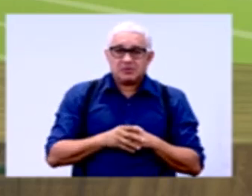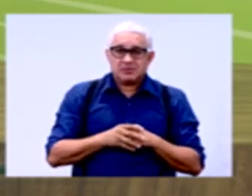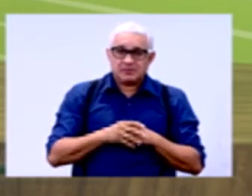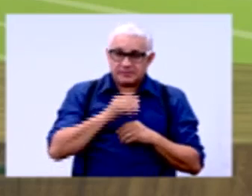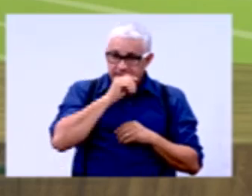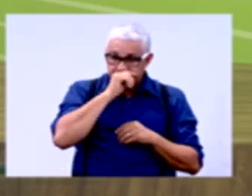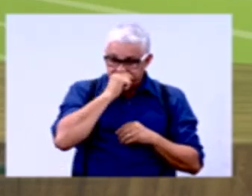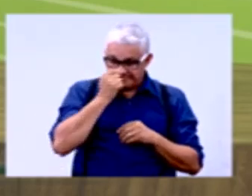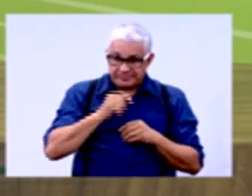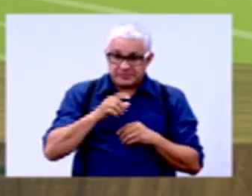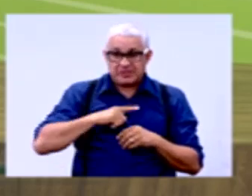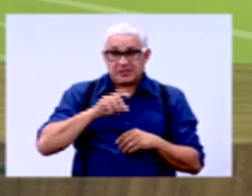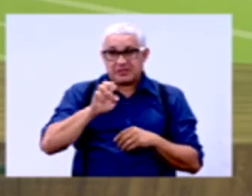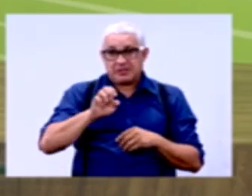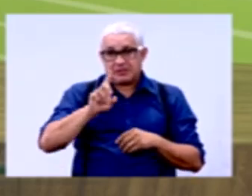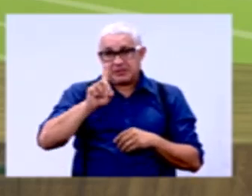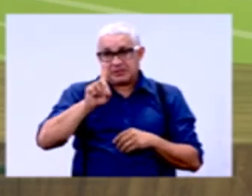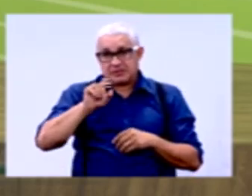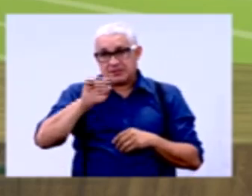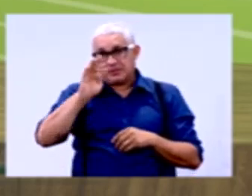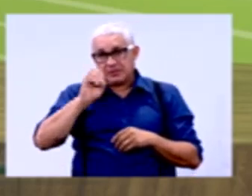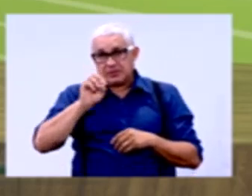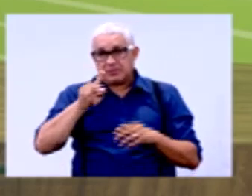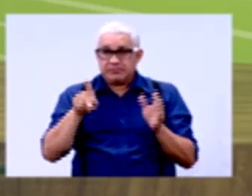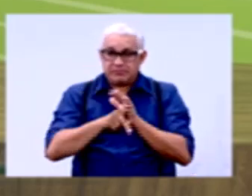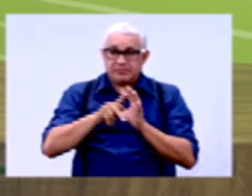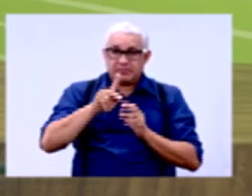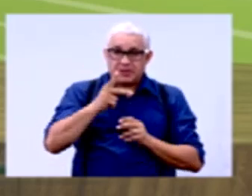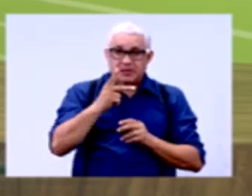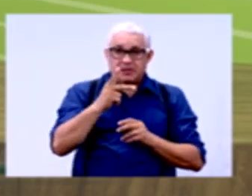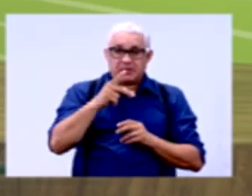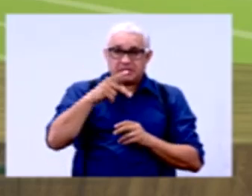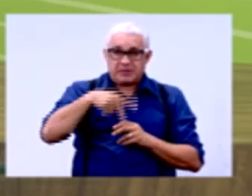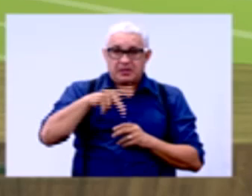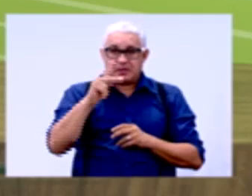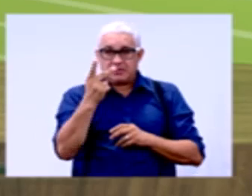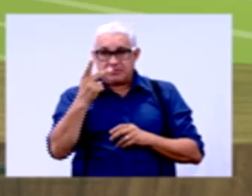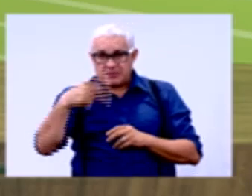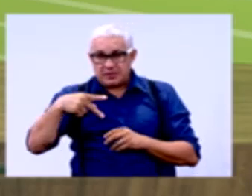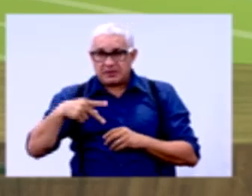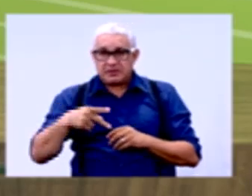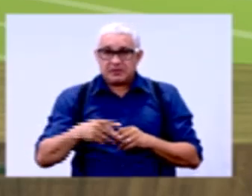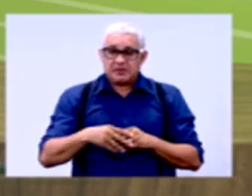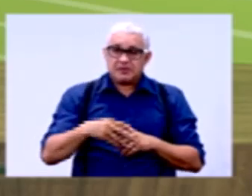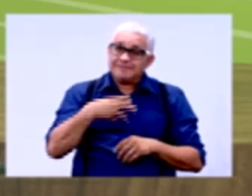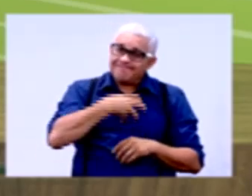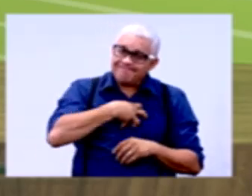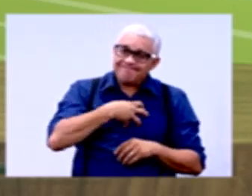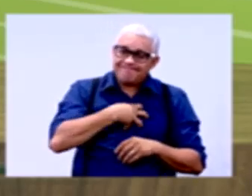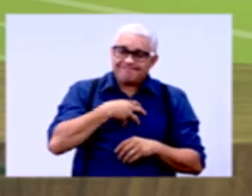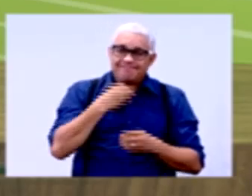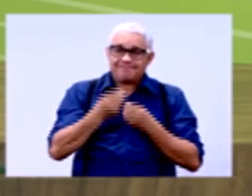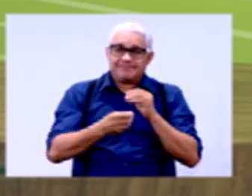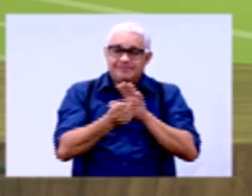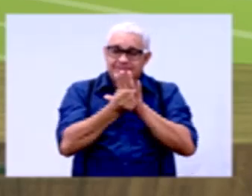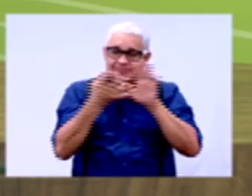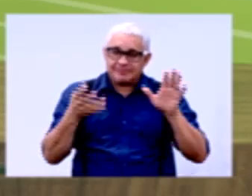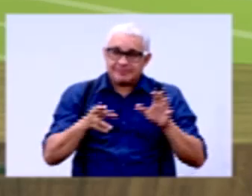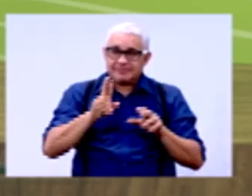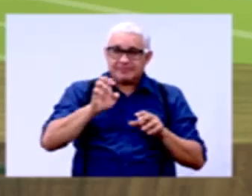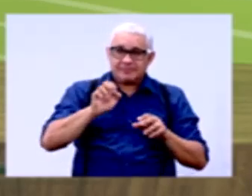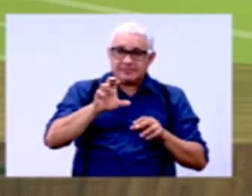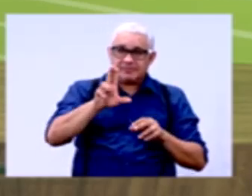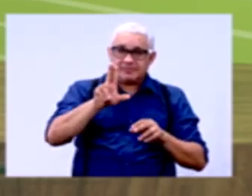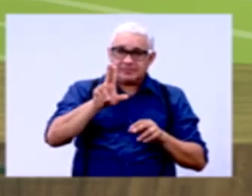um editor de PHP, para que vocês possam sentir na prática como que é a aplicação desses recursos que